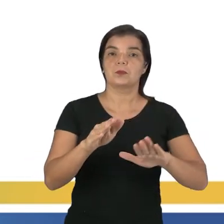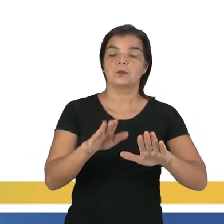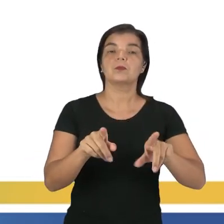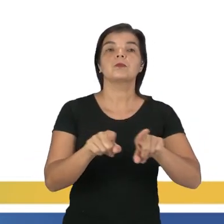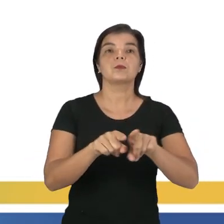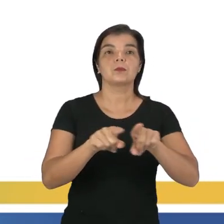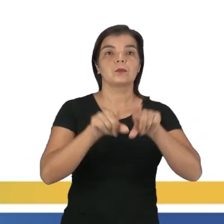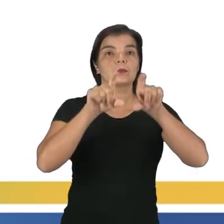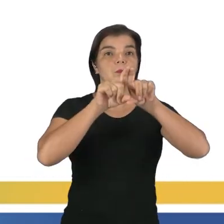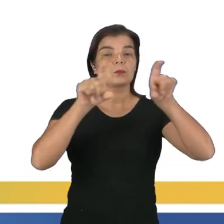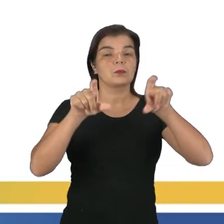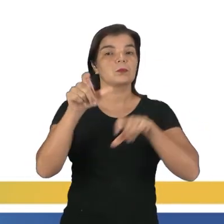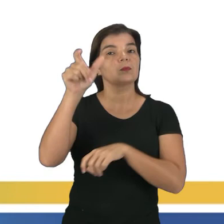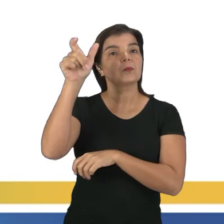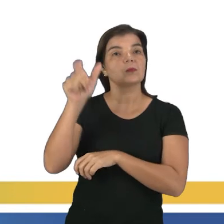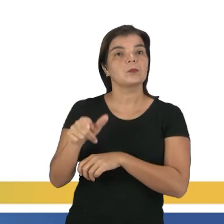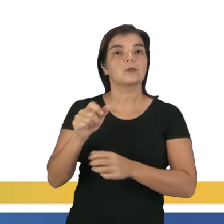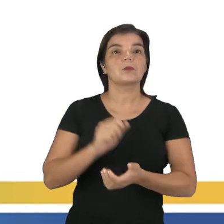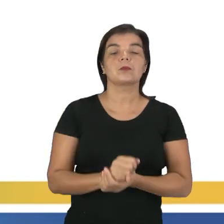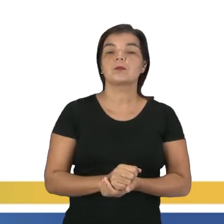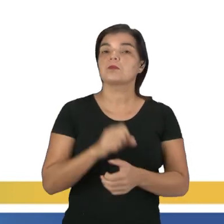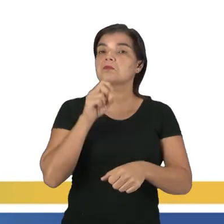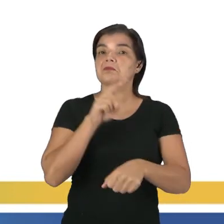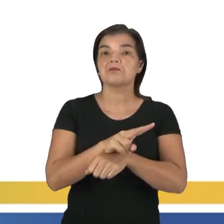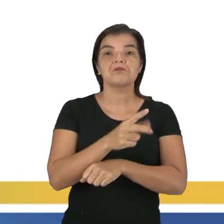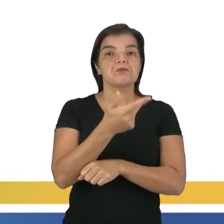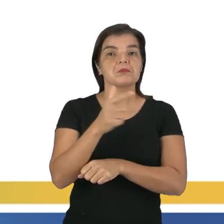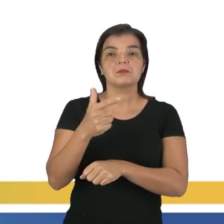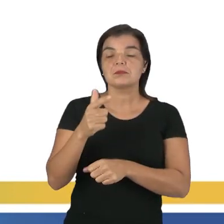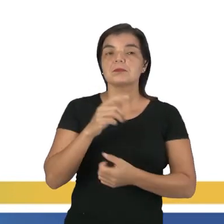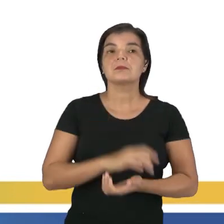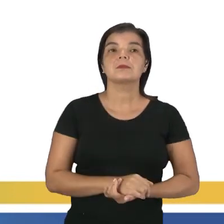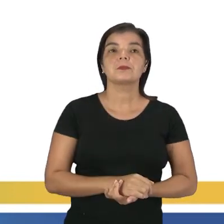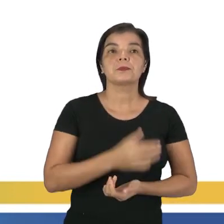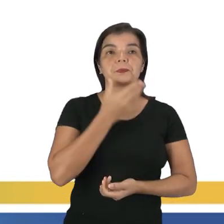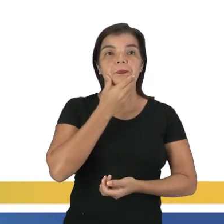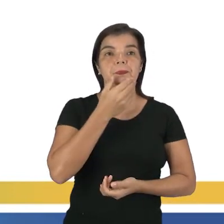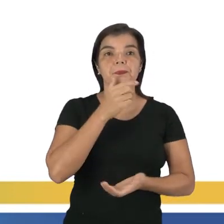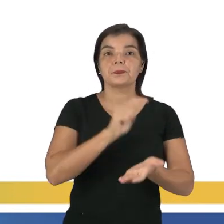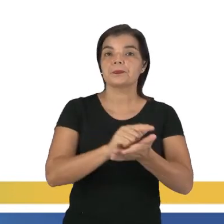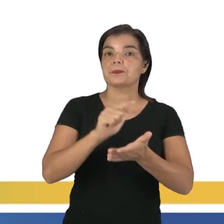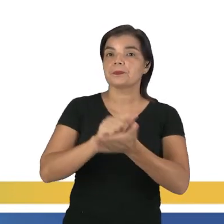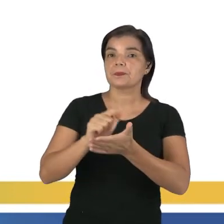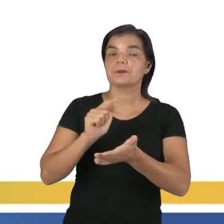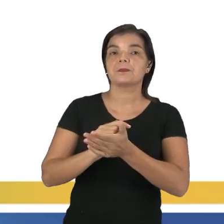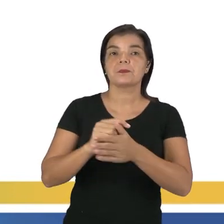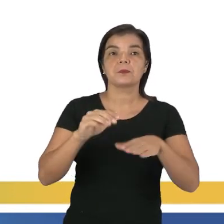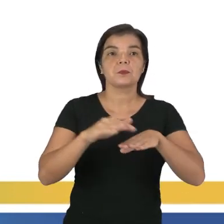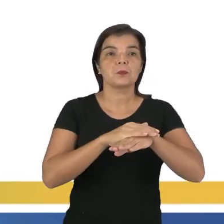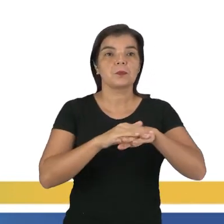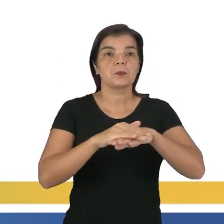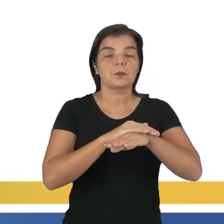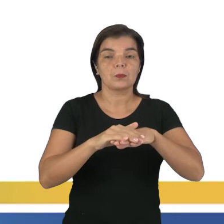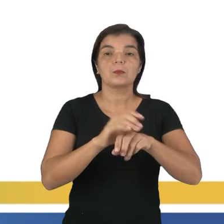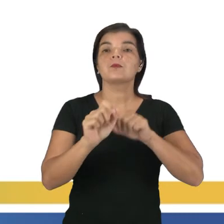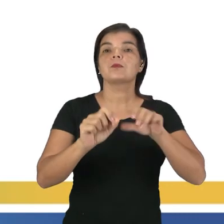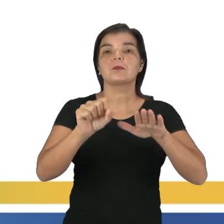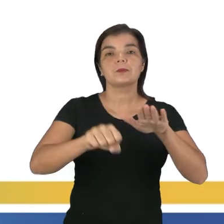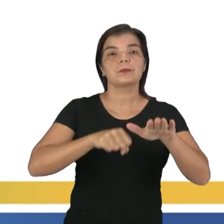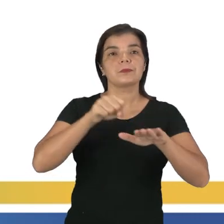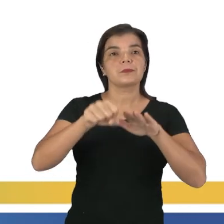tem um cartaz ali na esquerda que diz não há vagas. E um homem limpando o pé de uma dessas